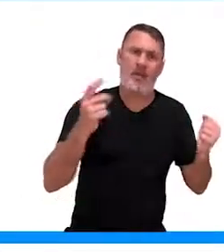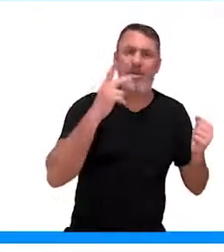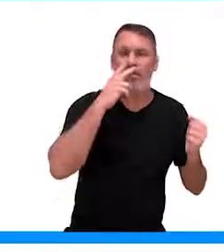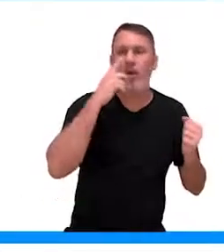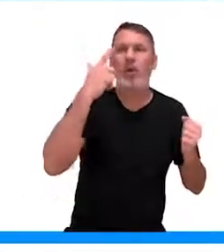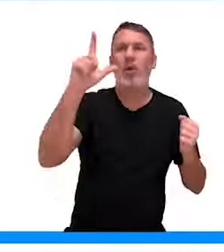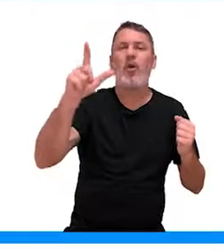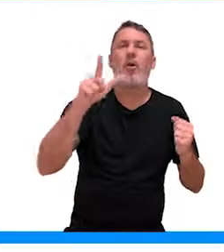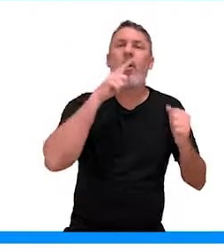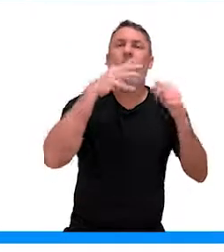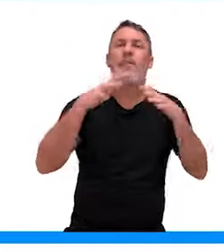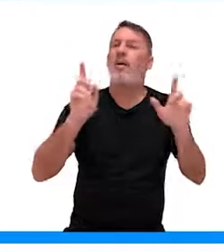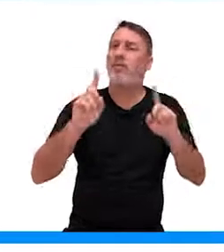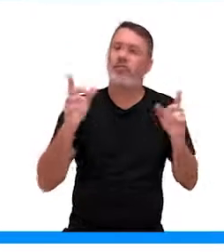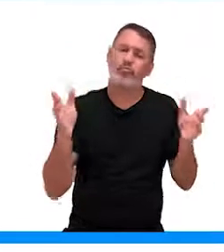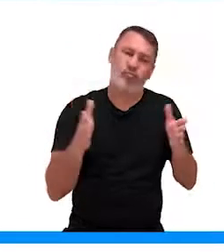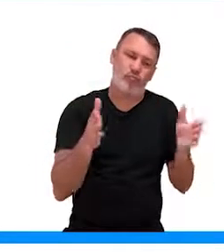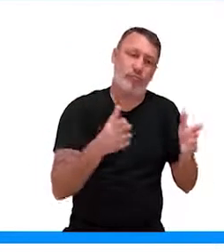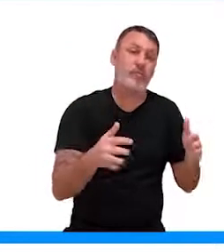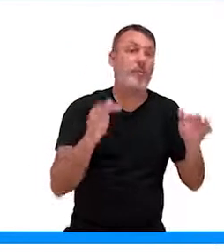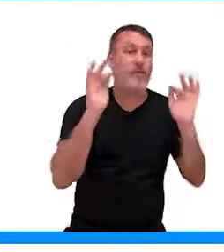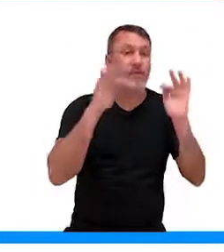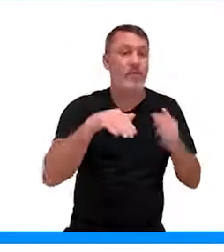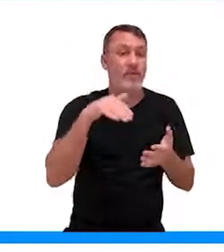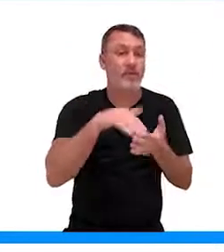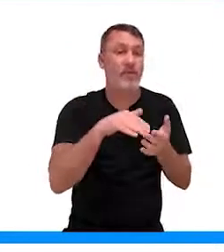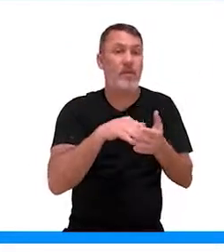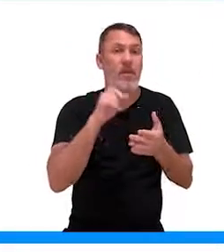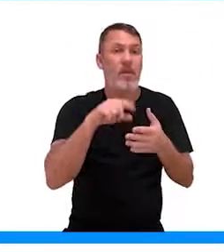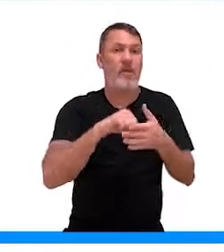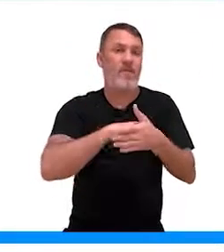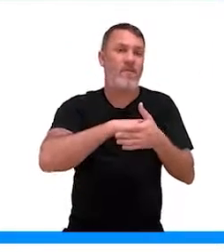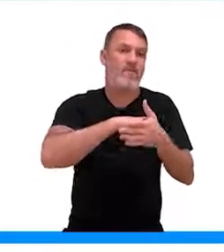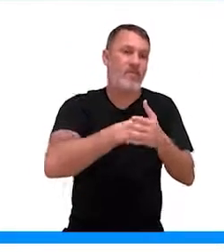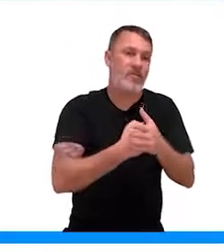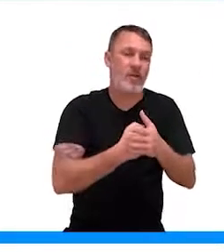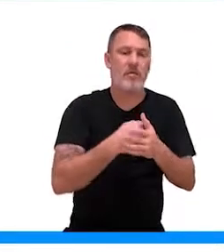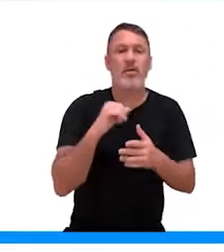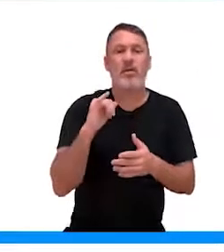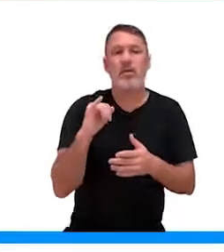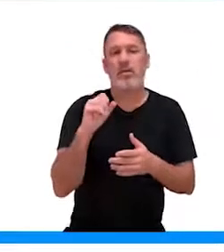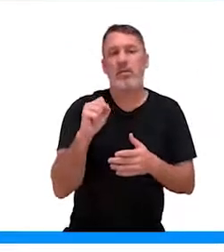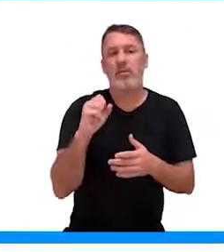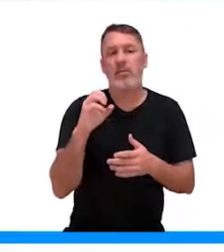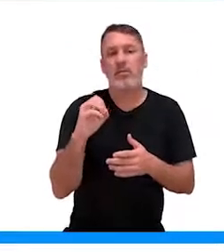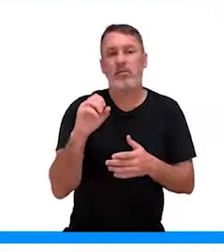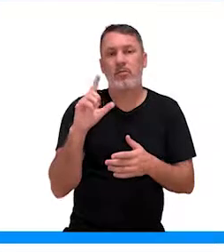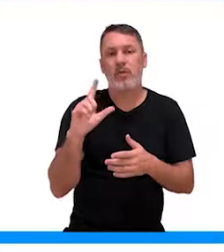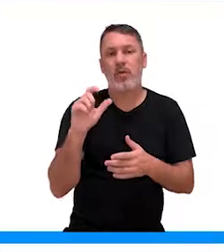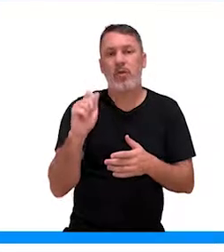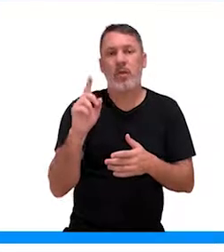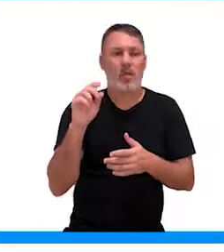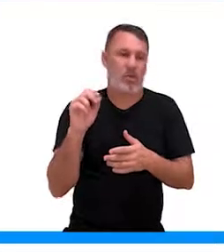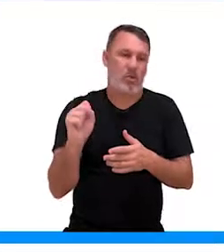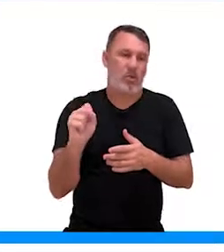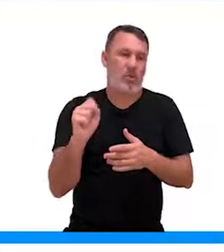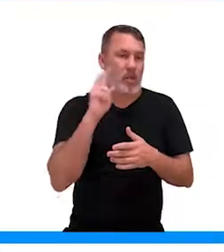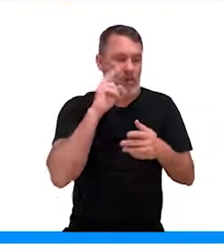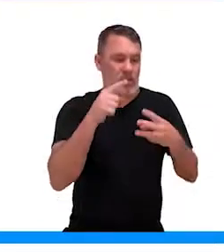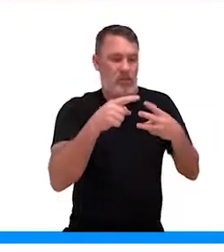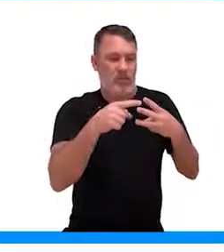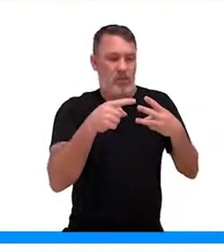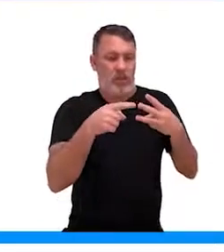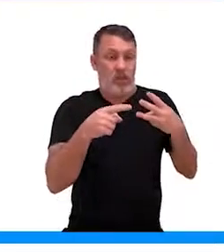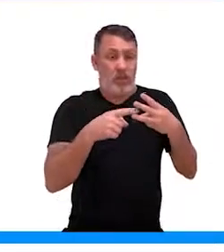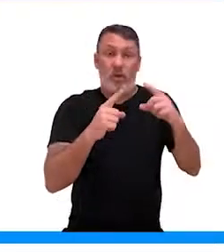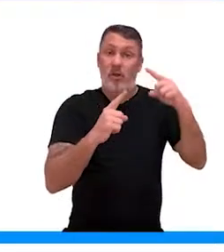mares abertos ou costeiros. E, por fim, os fechados ou isolados, que o próprio termo ele já é esclarecedor.